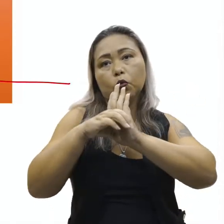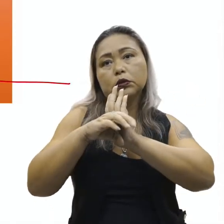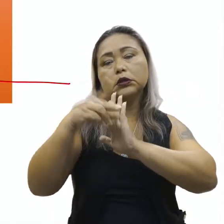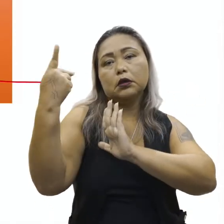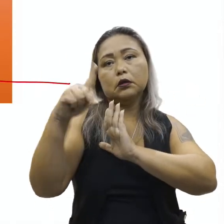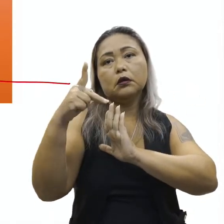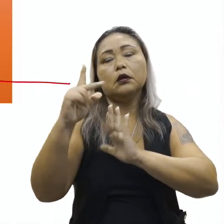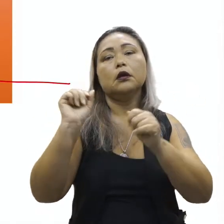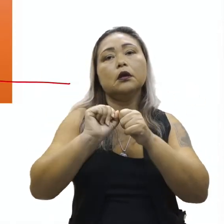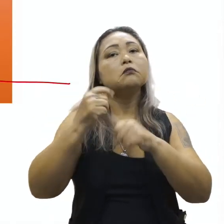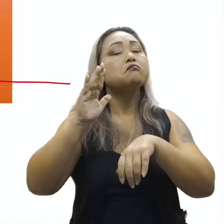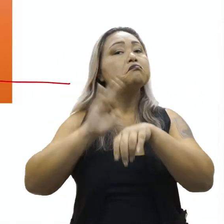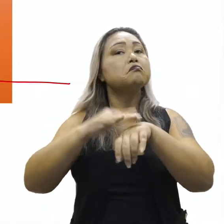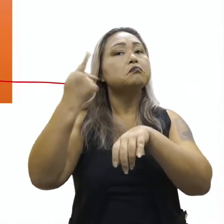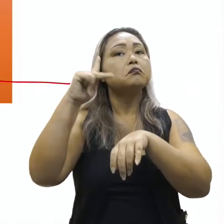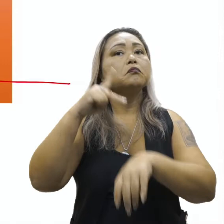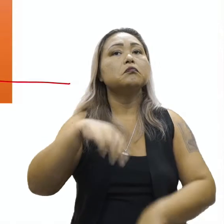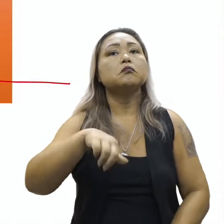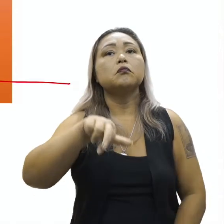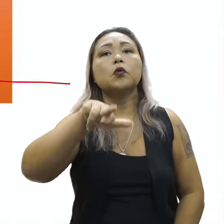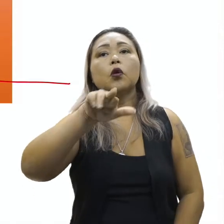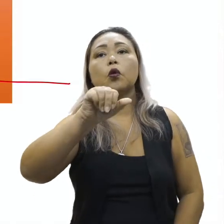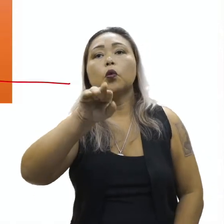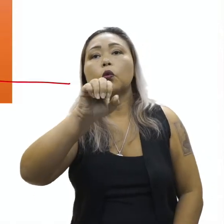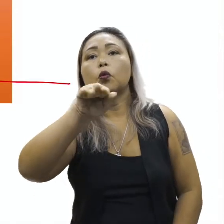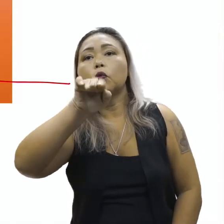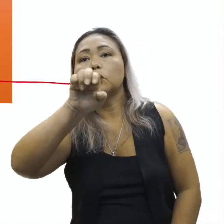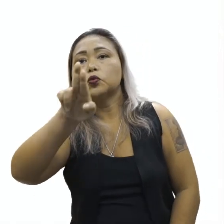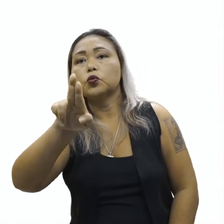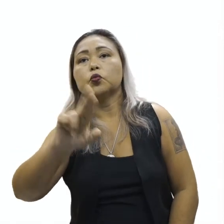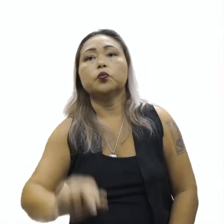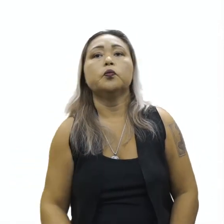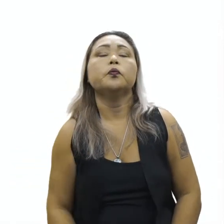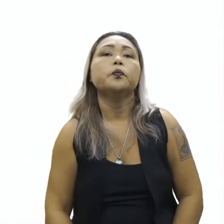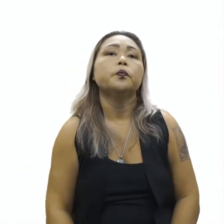é a ideia do Rousseau, beleza?